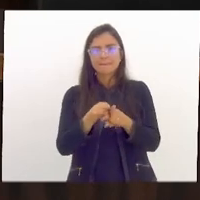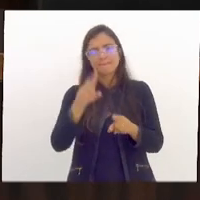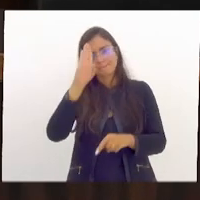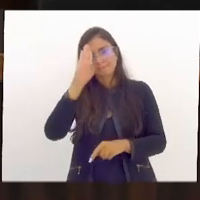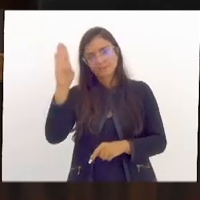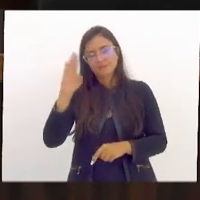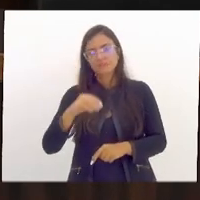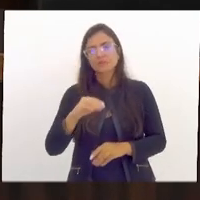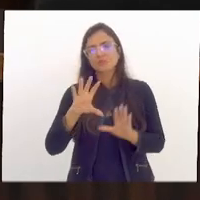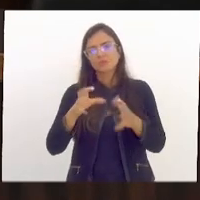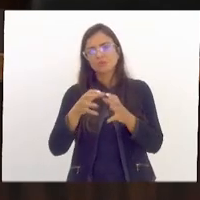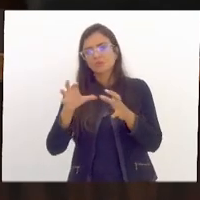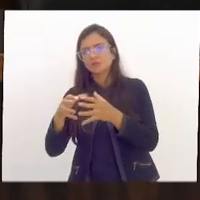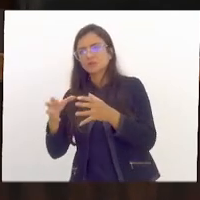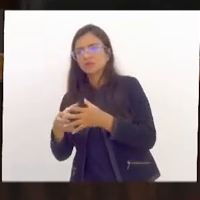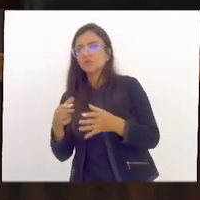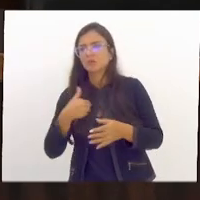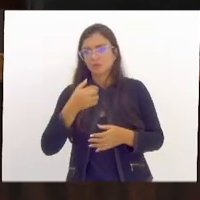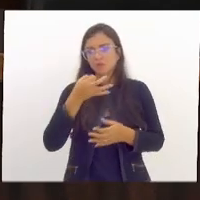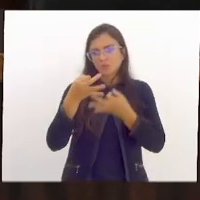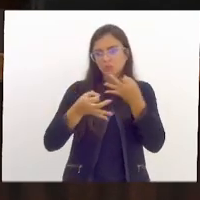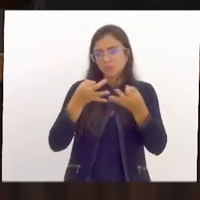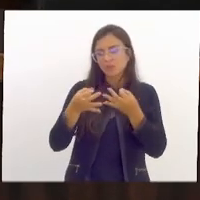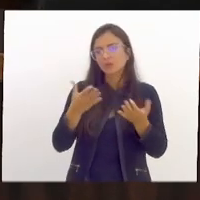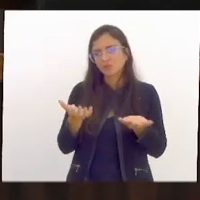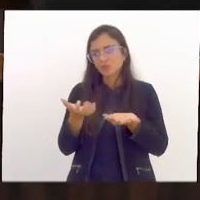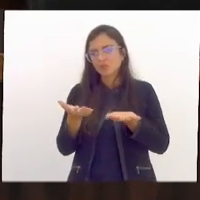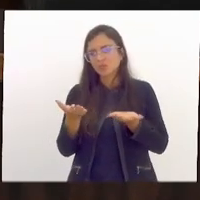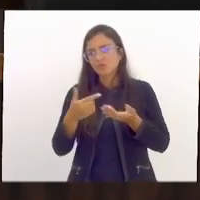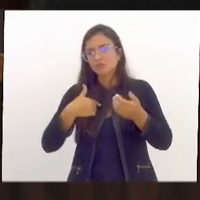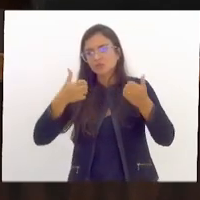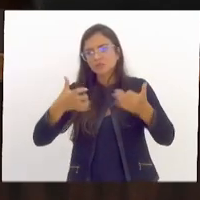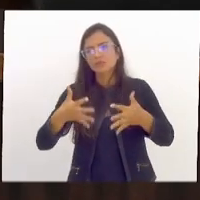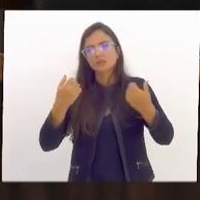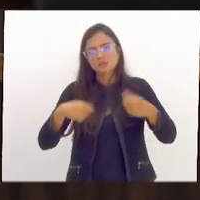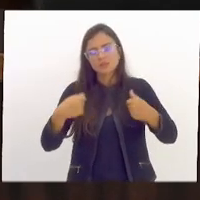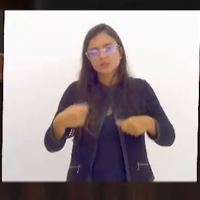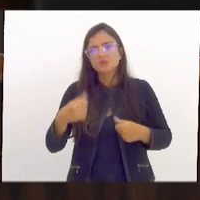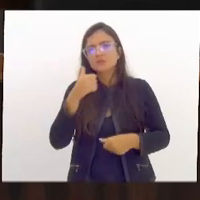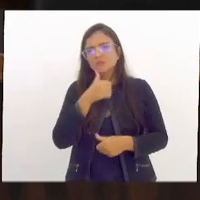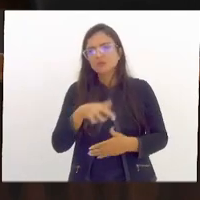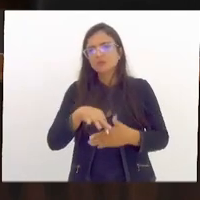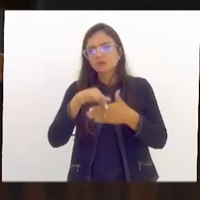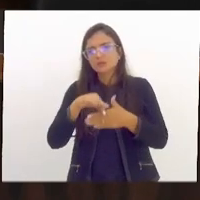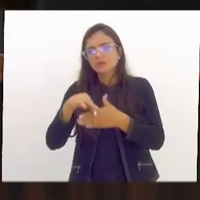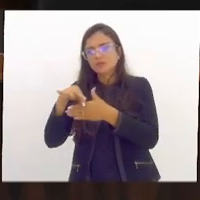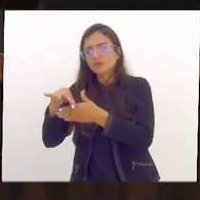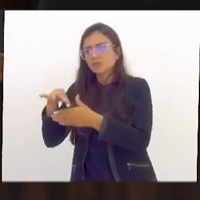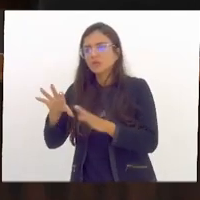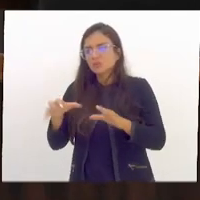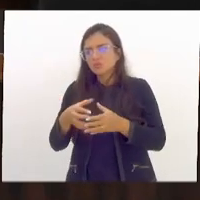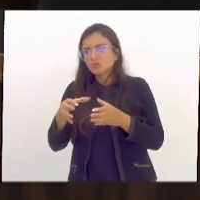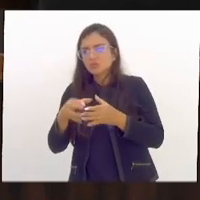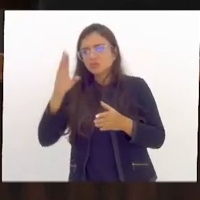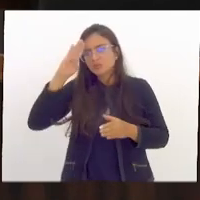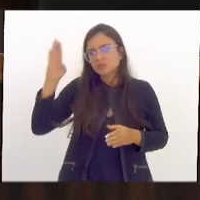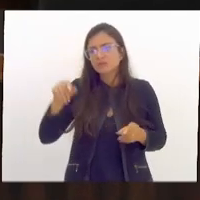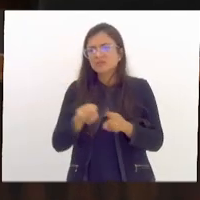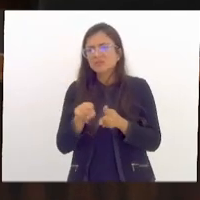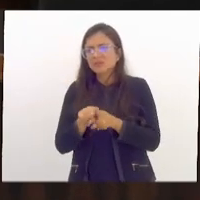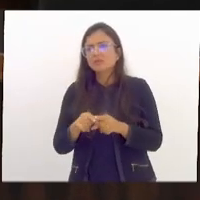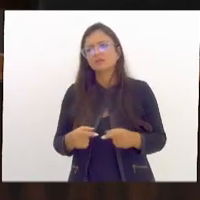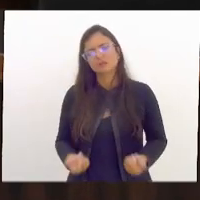principais comissões que eu também argumentei aqui hoje. É preciso a participação das mulheres também nas comissões principais, não só